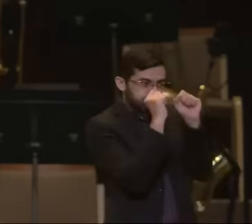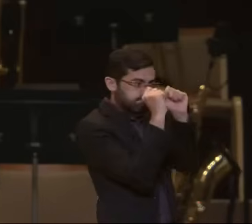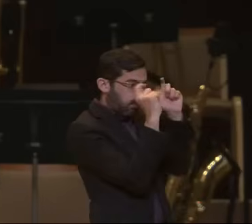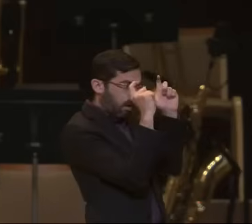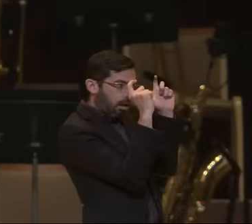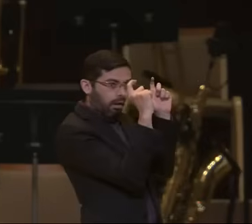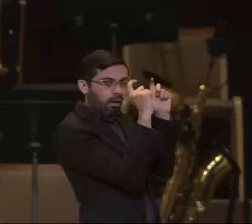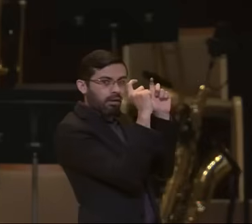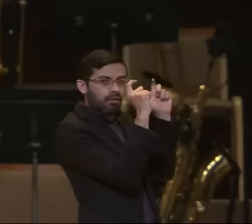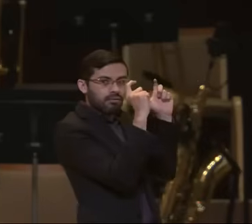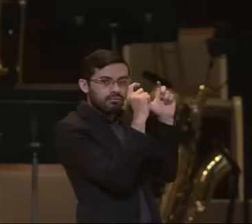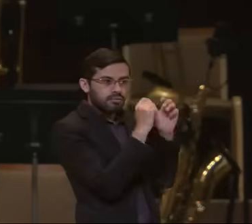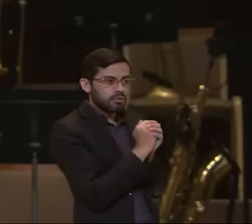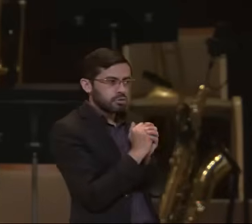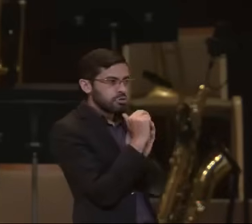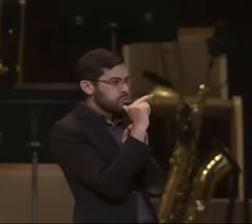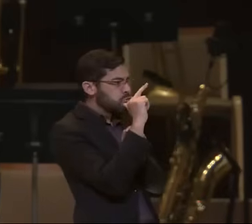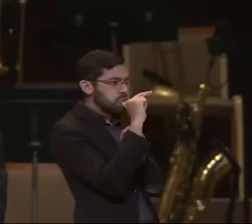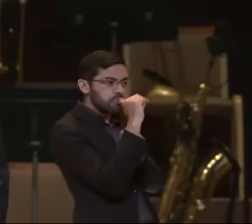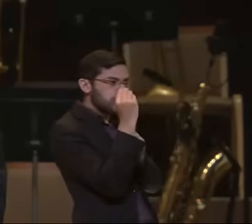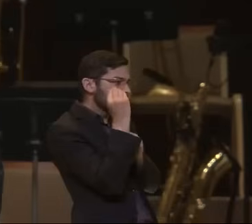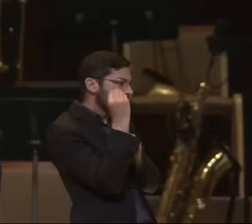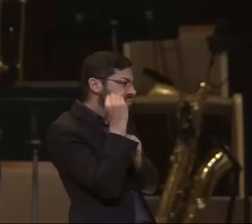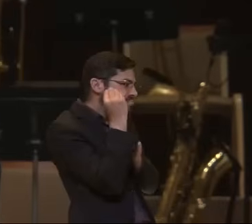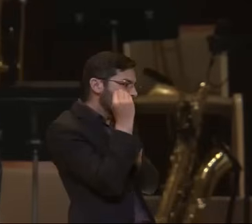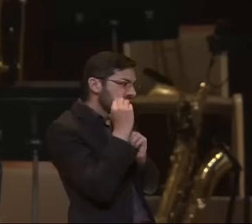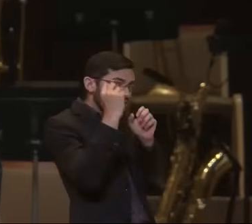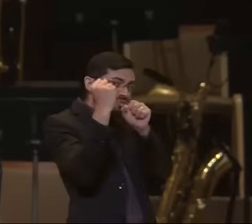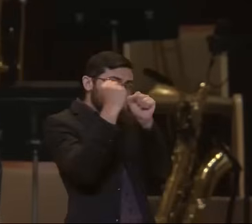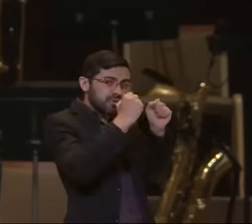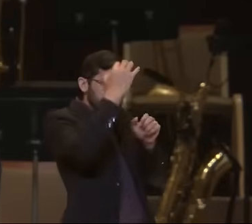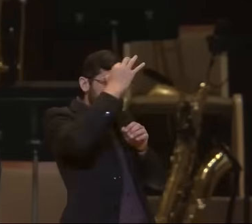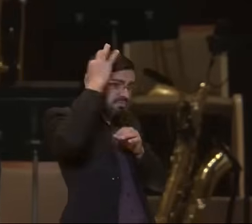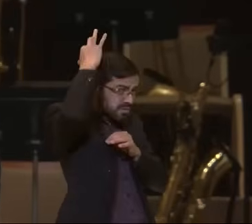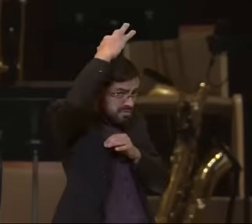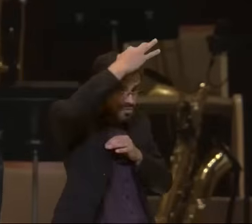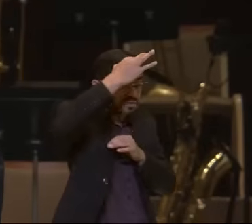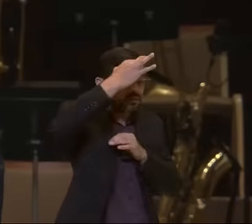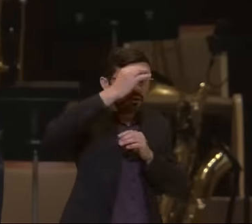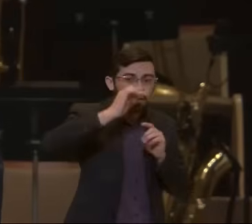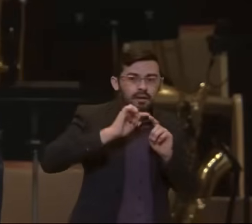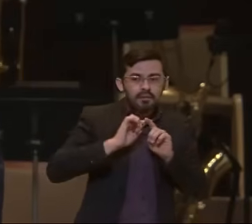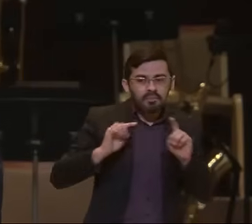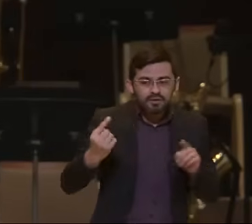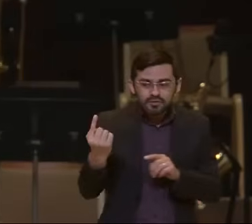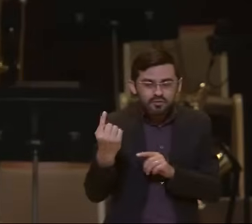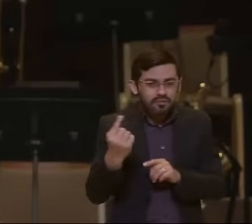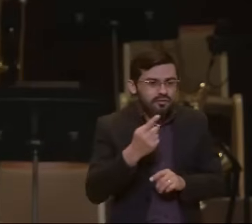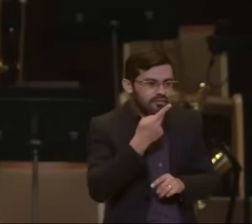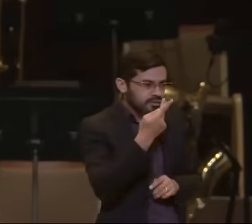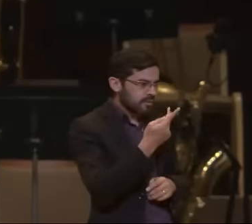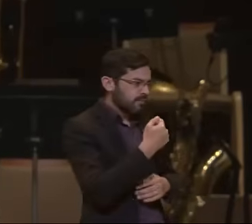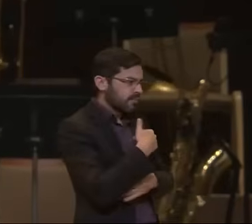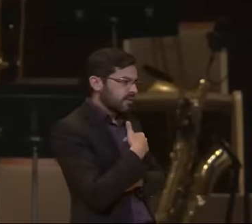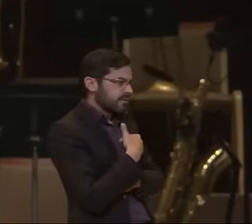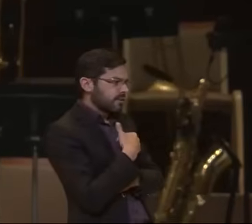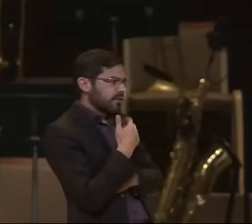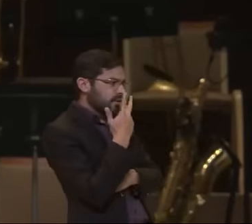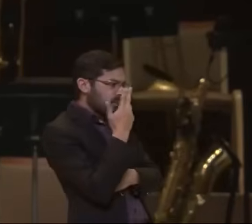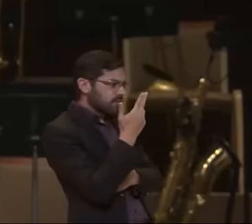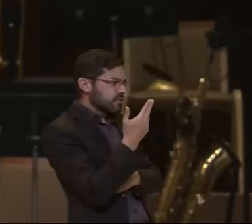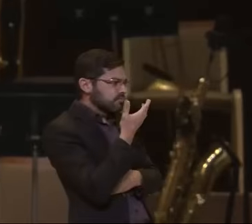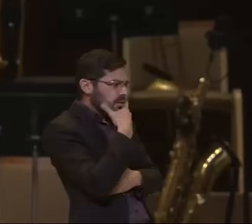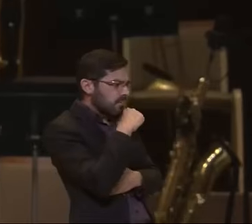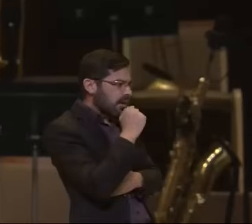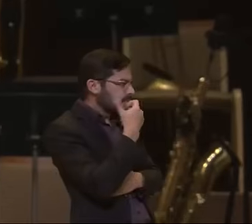para mim. Eu disse assim: nunca tive uma experiência no poder do Espírito Santo. Aí um bem sincero virou assim: eu acho que nem meus pais